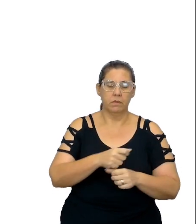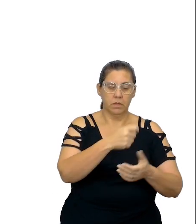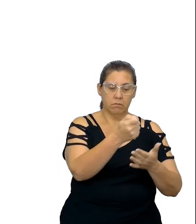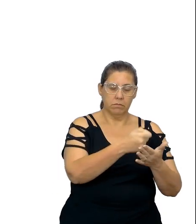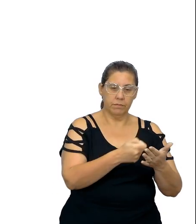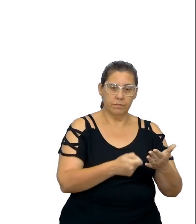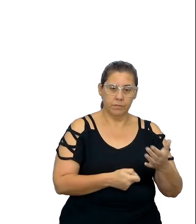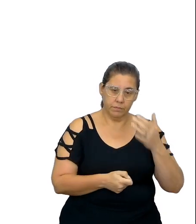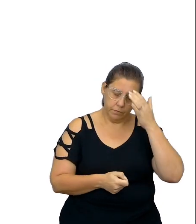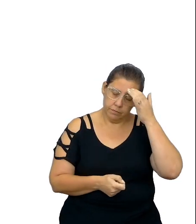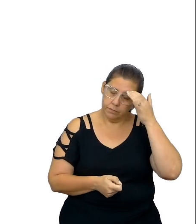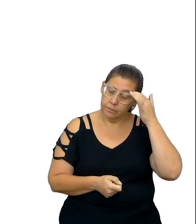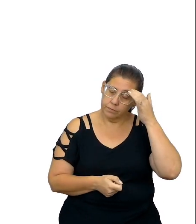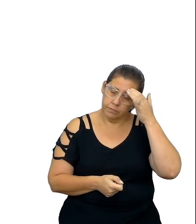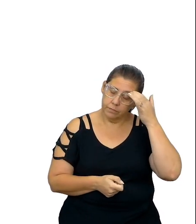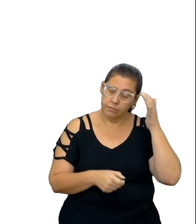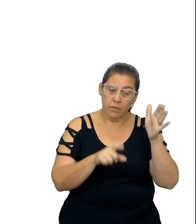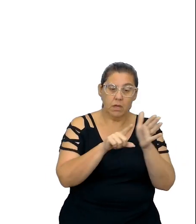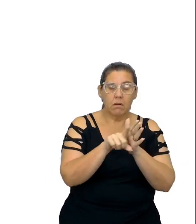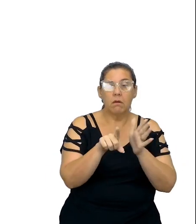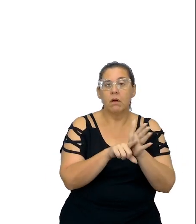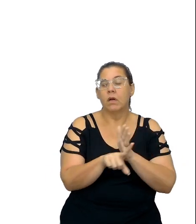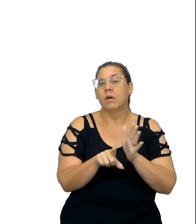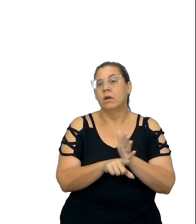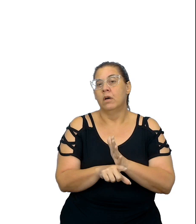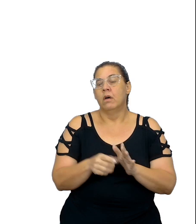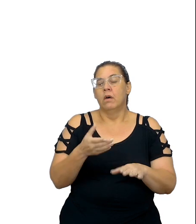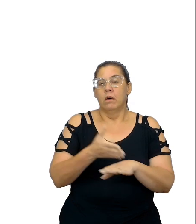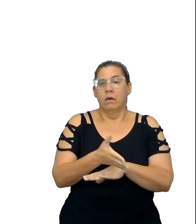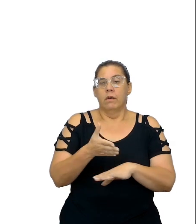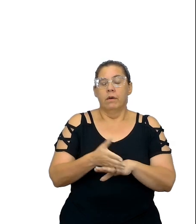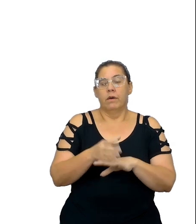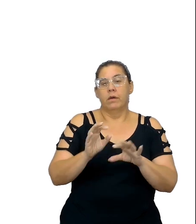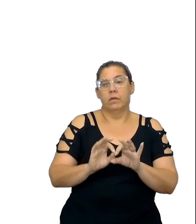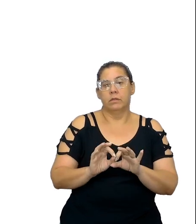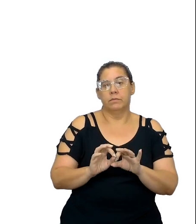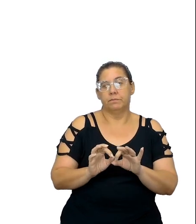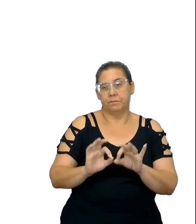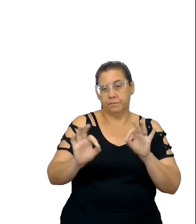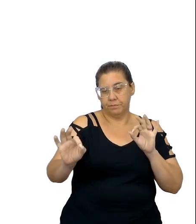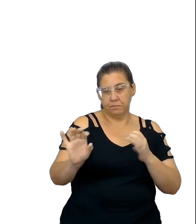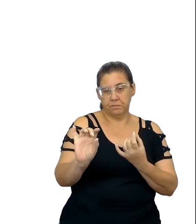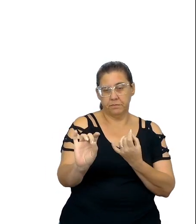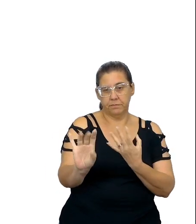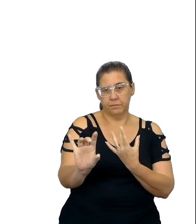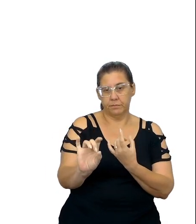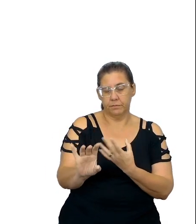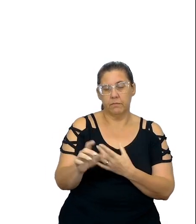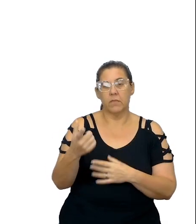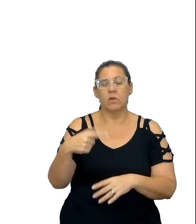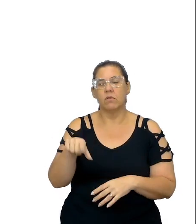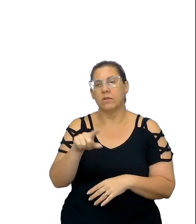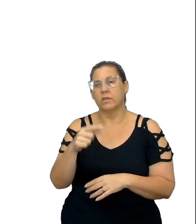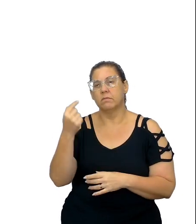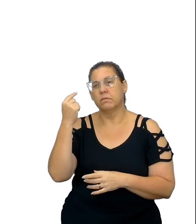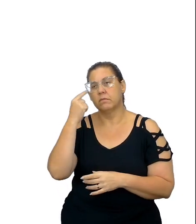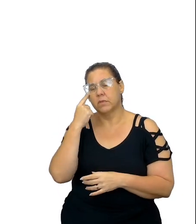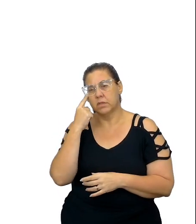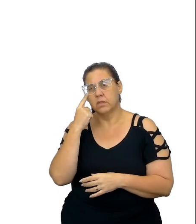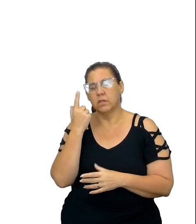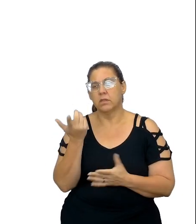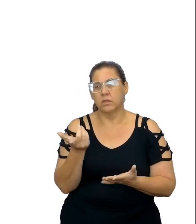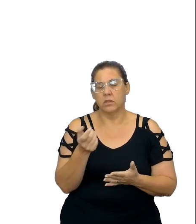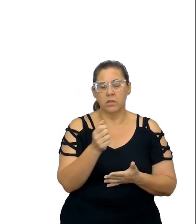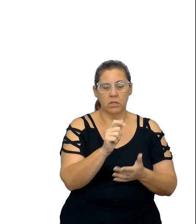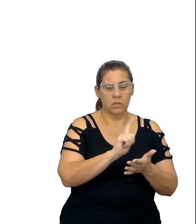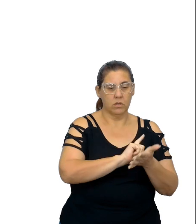anotações e, portanto, participar, mesmo que à distância, né, pensando nas trocas e pressões que vocês tiveram a respeito